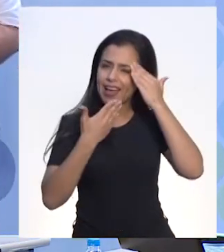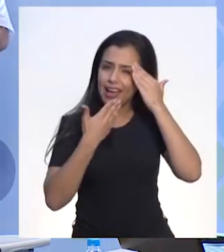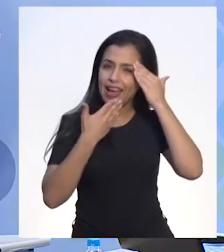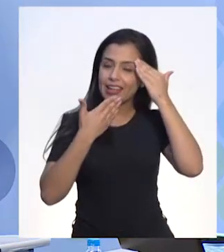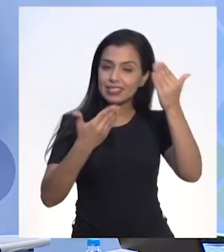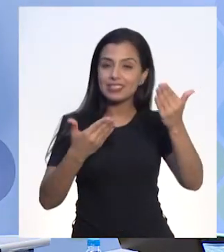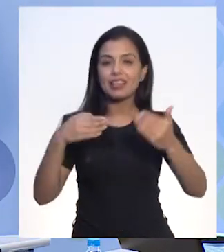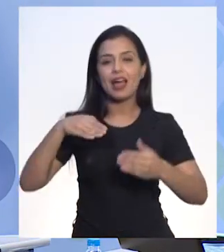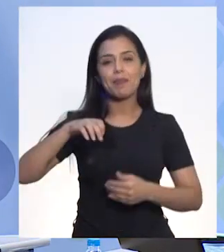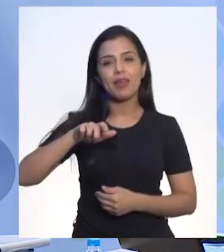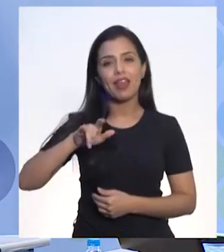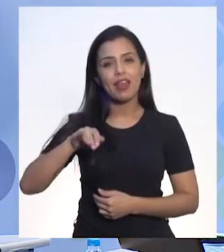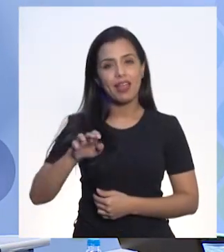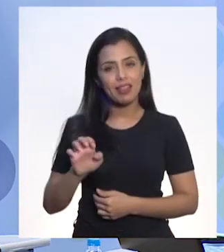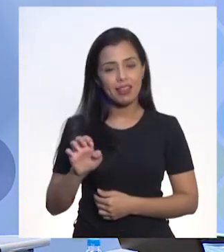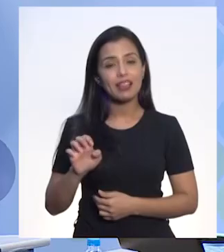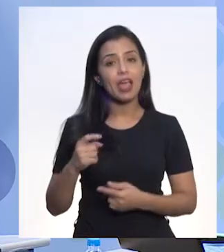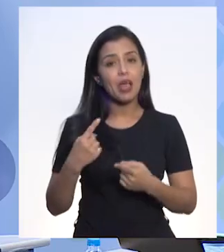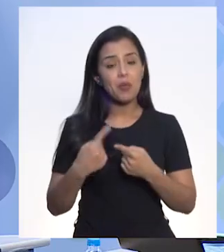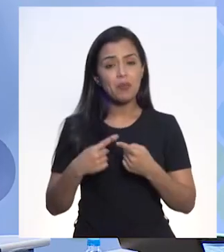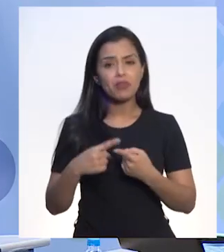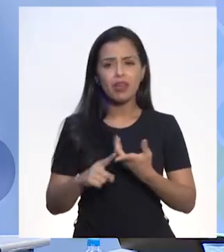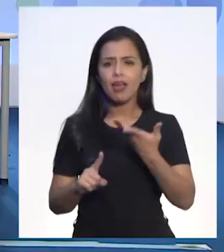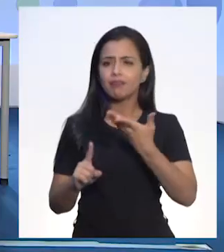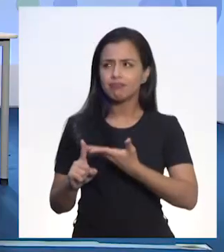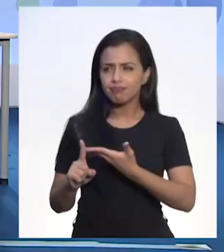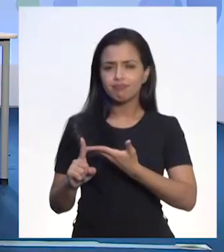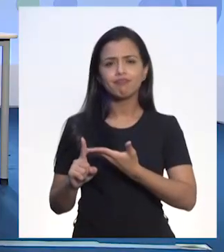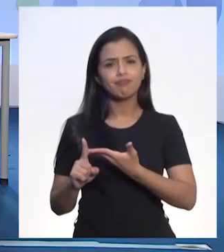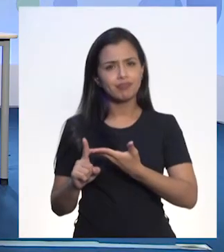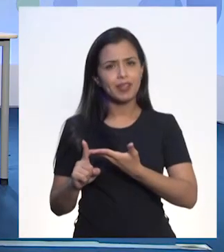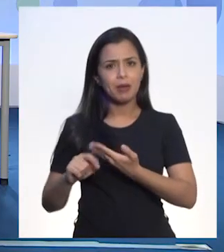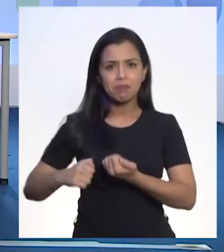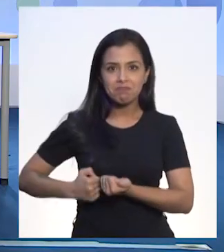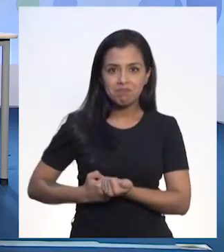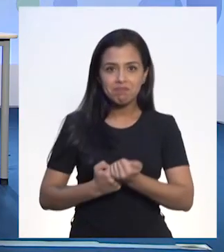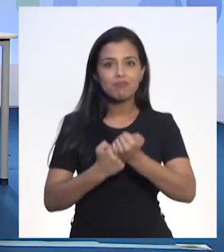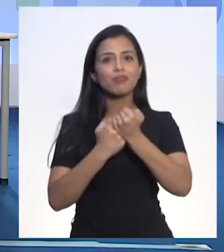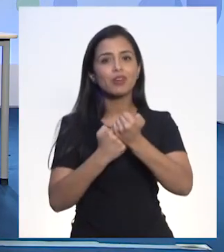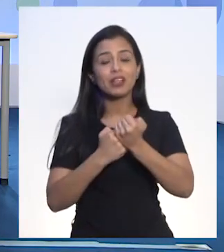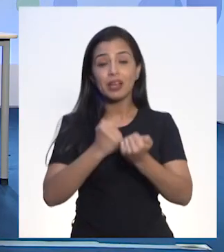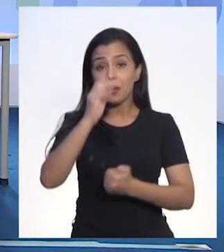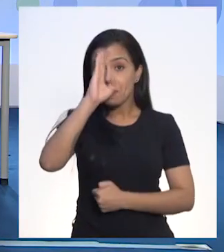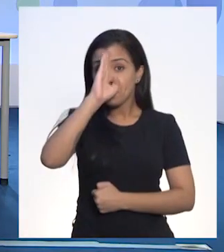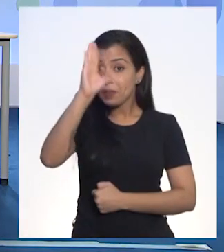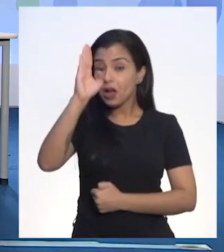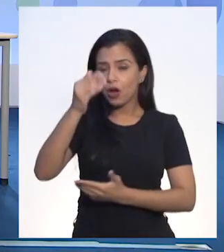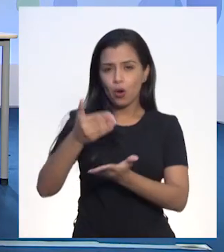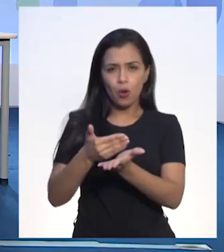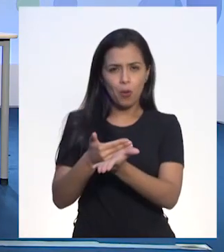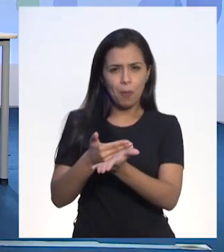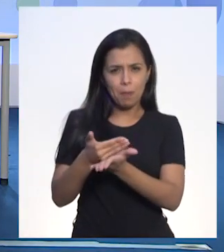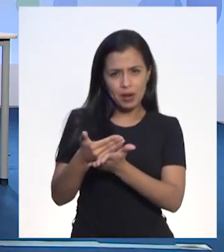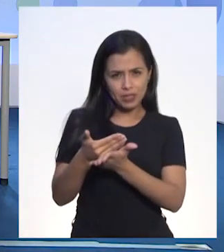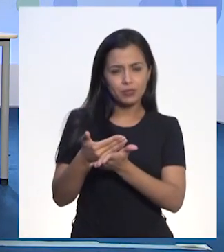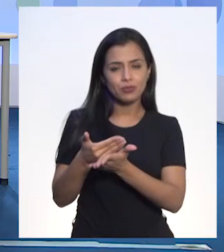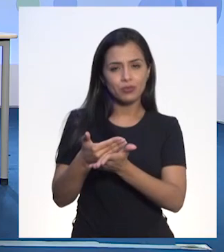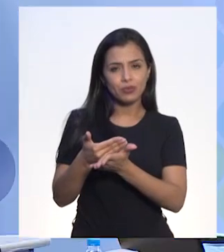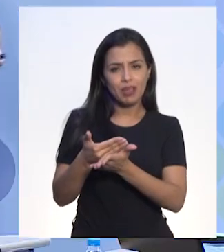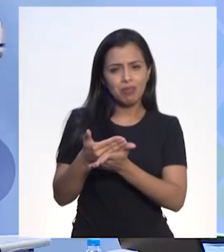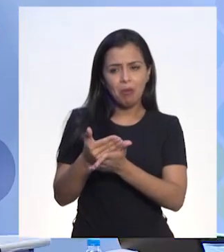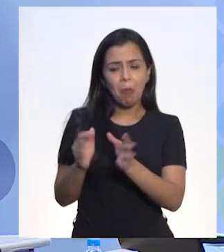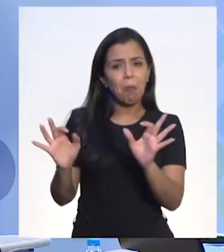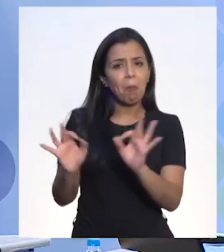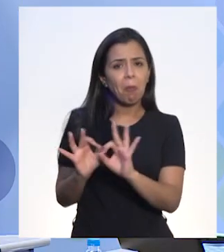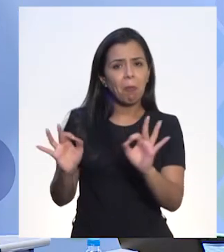a professora Milene, porque ela foi, né, uma alavanca para mim aqui, principalmente no início, que começamos aqui do zero,